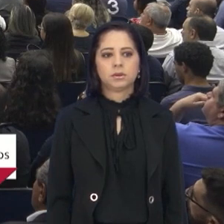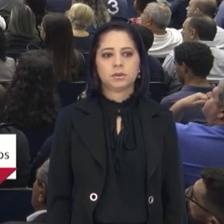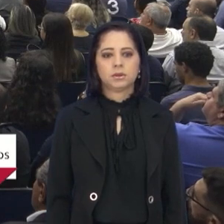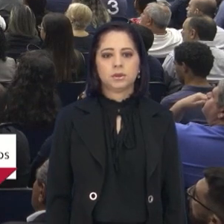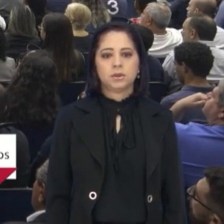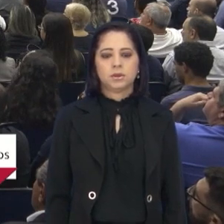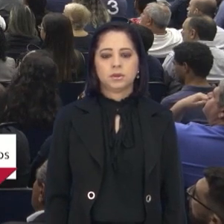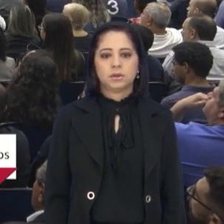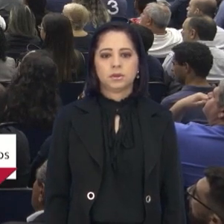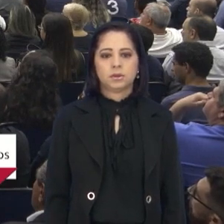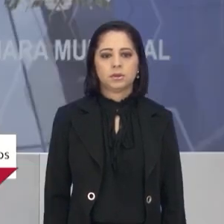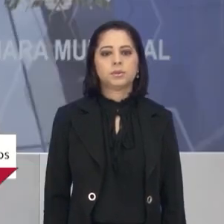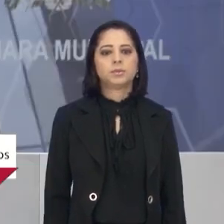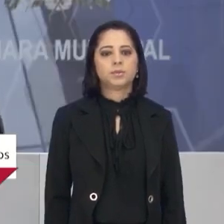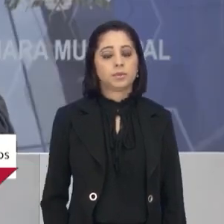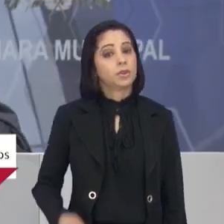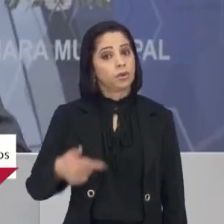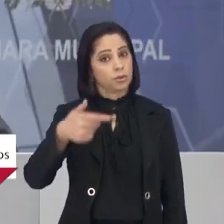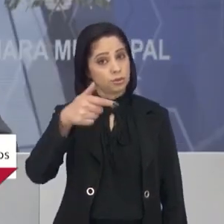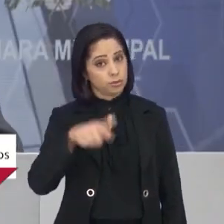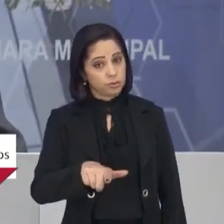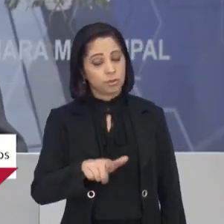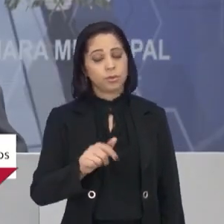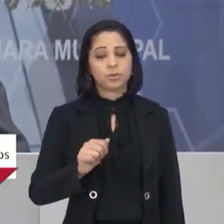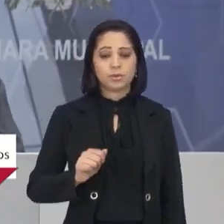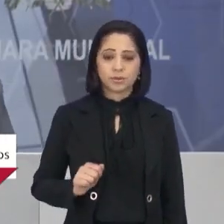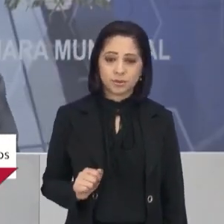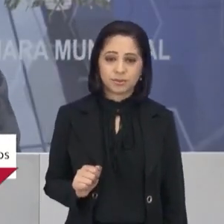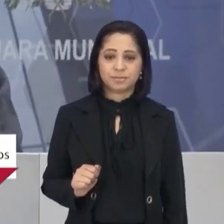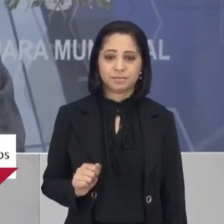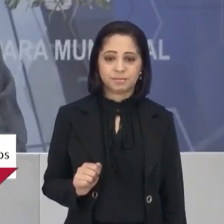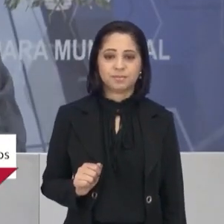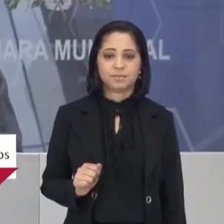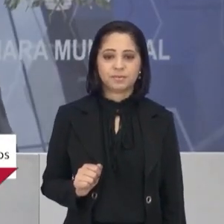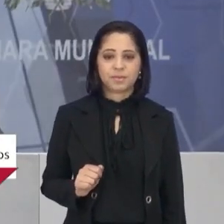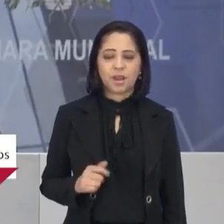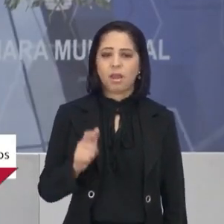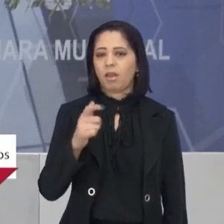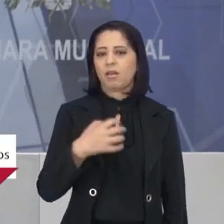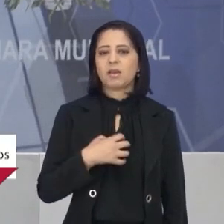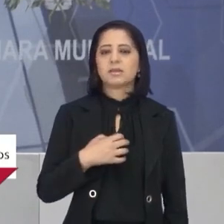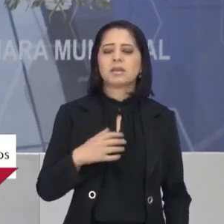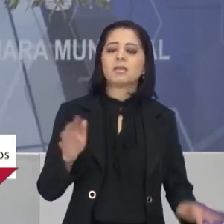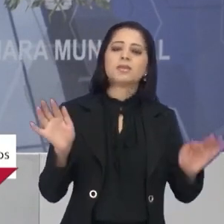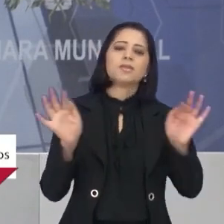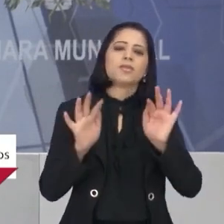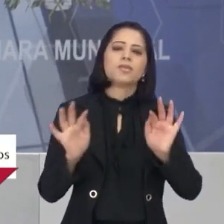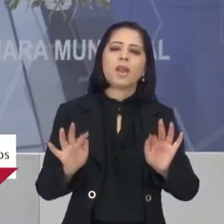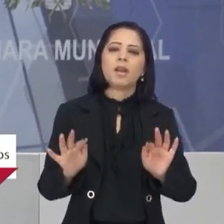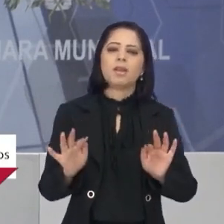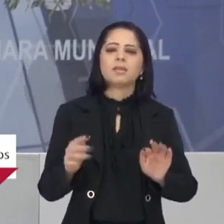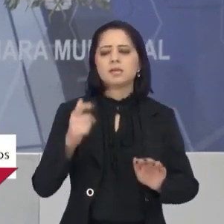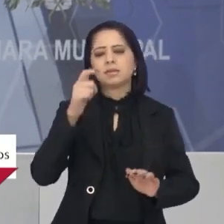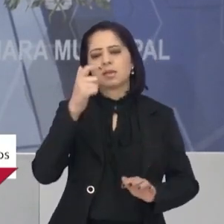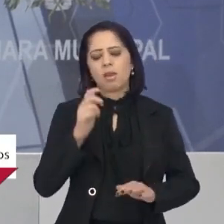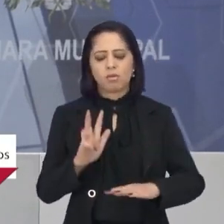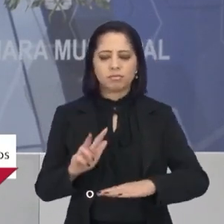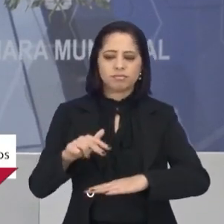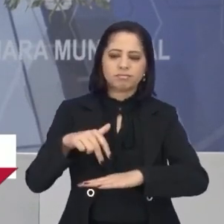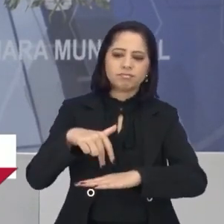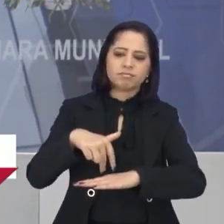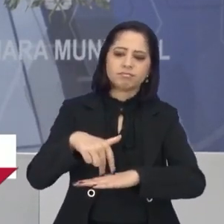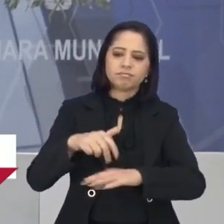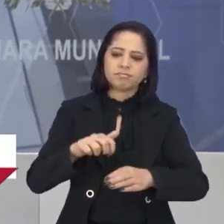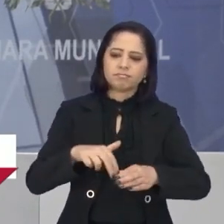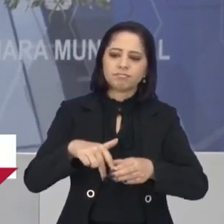Costa bom mais uma vez eh com alegria ocupo esse microfone para